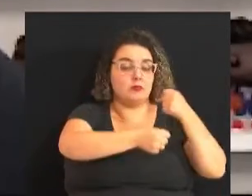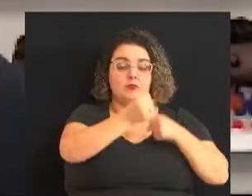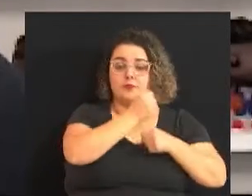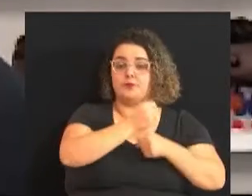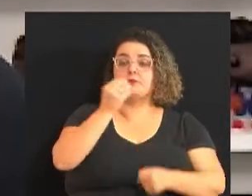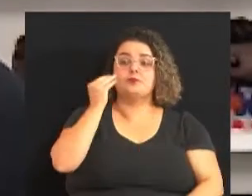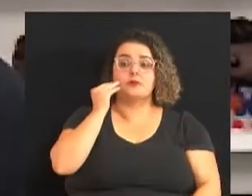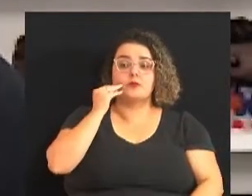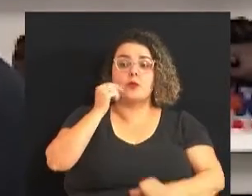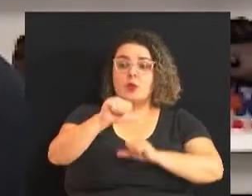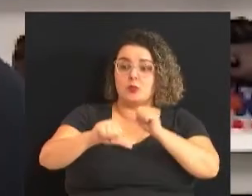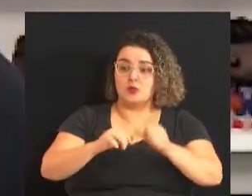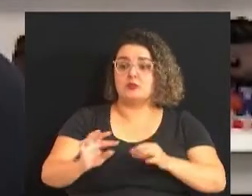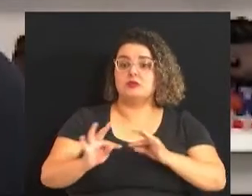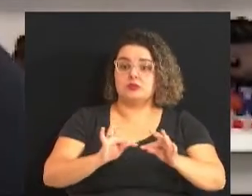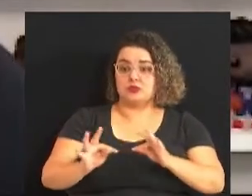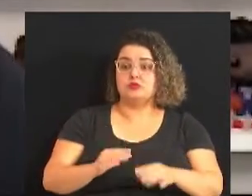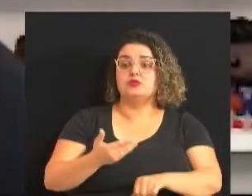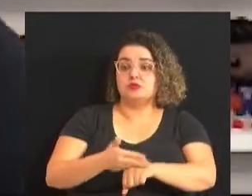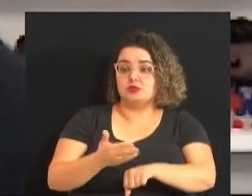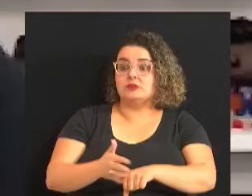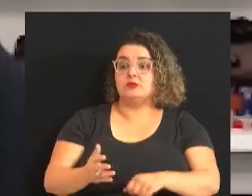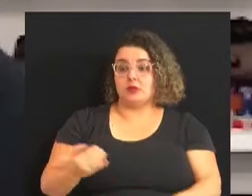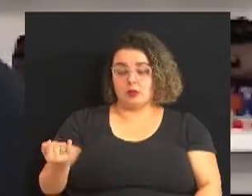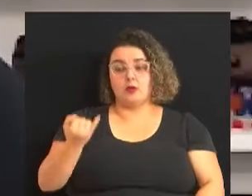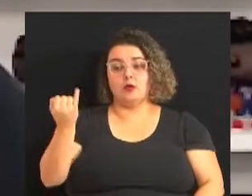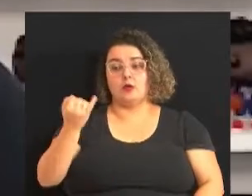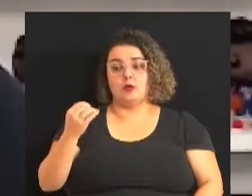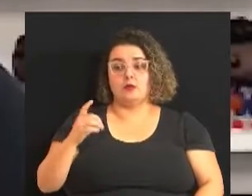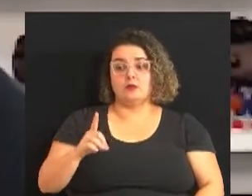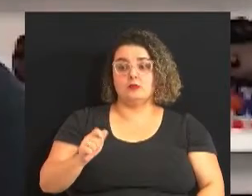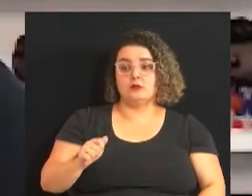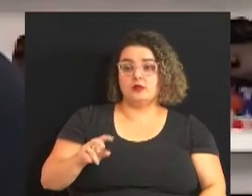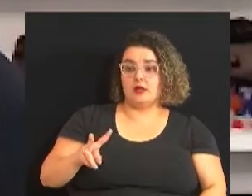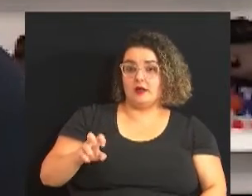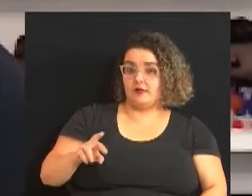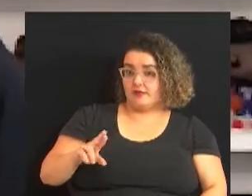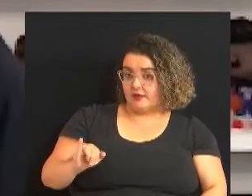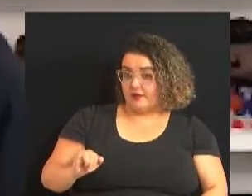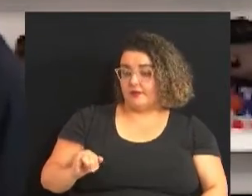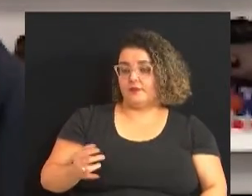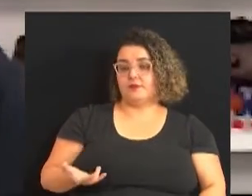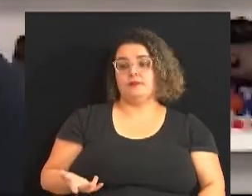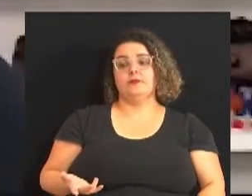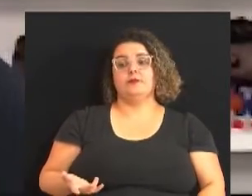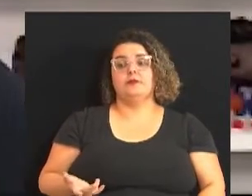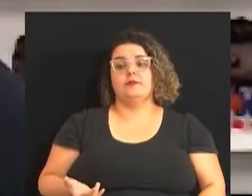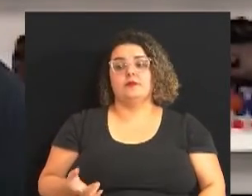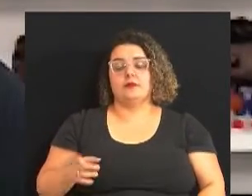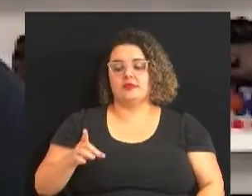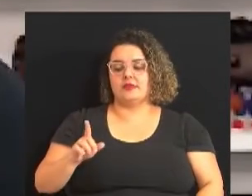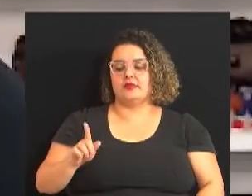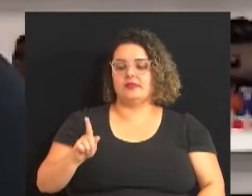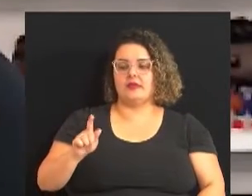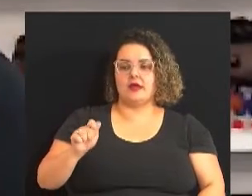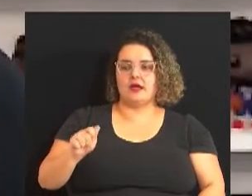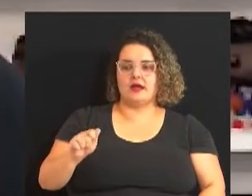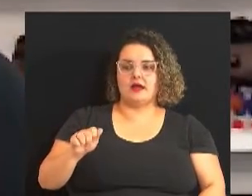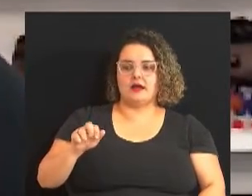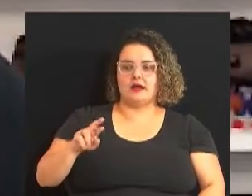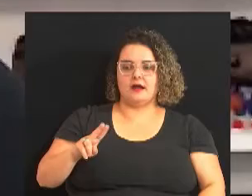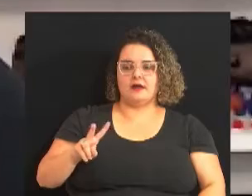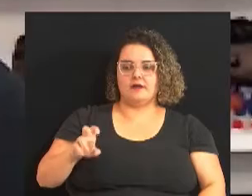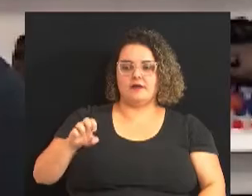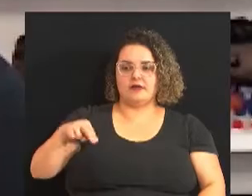mudança de treinador, eu acho que é muito relevante. O Darvin Ham como técnico, a primeira grande experiência dele como treinador, e